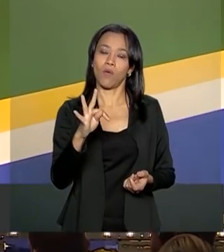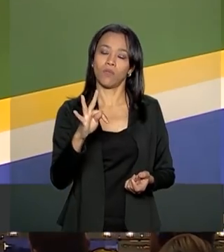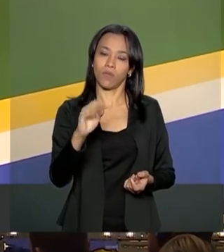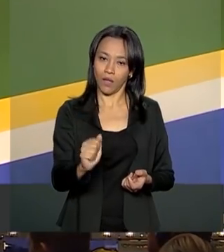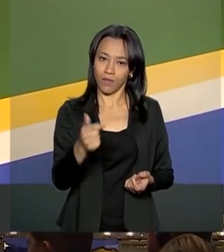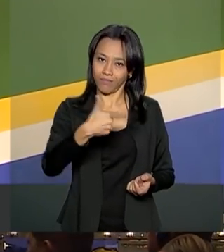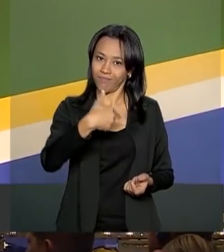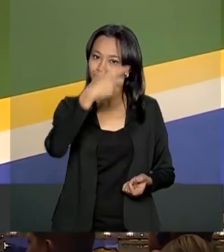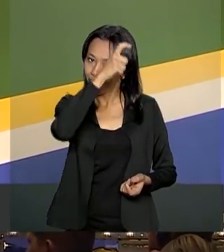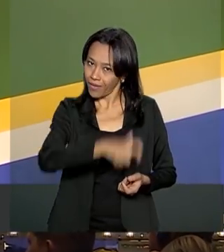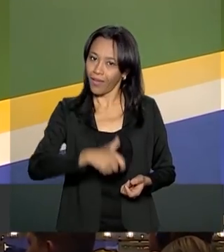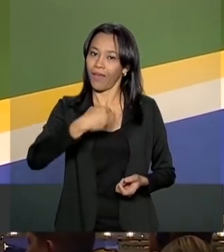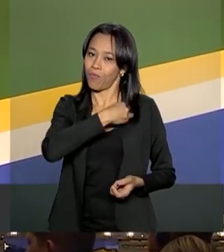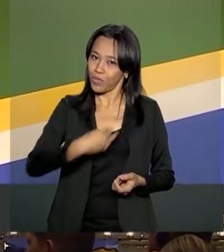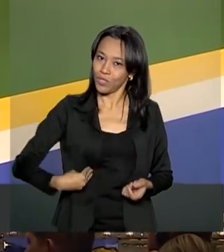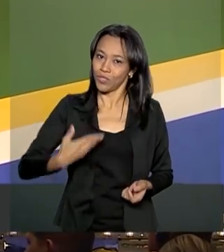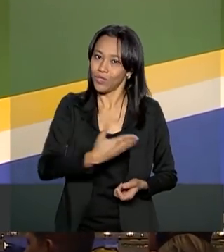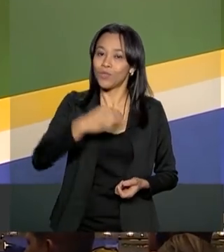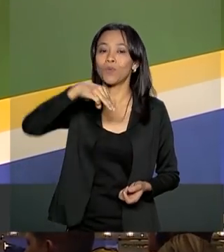Max Pontes.